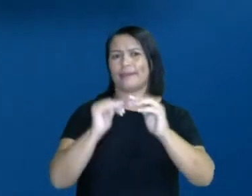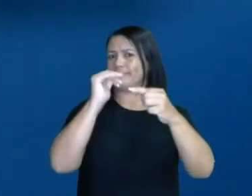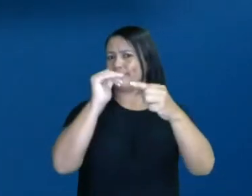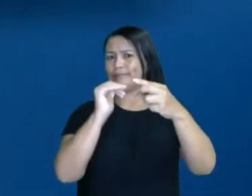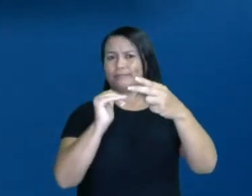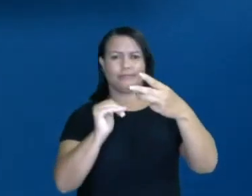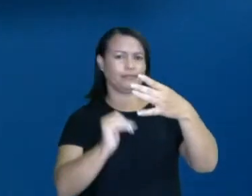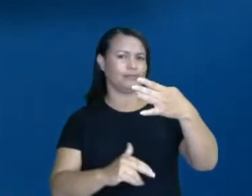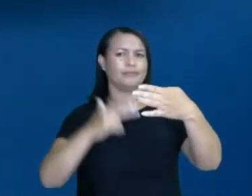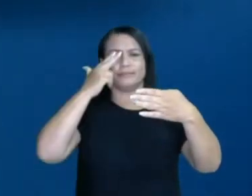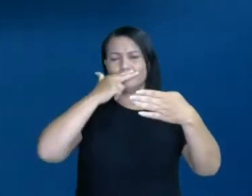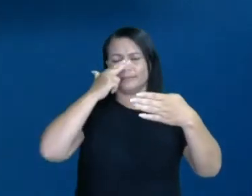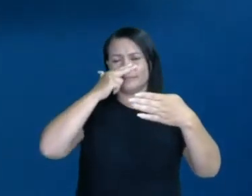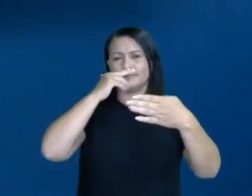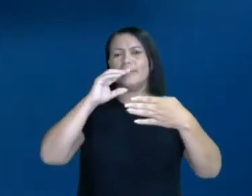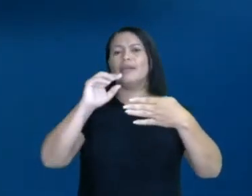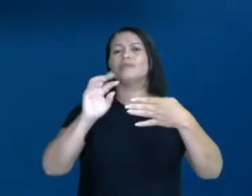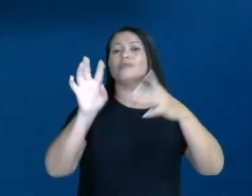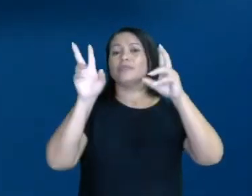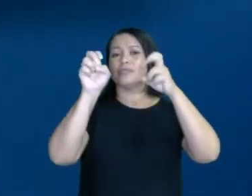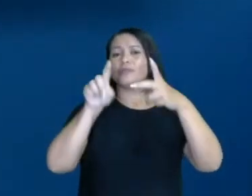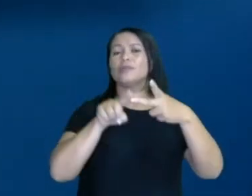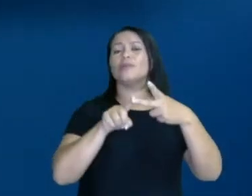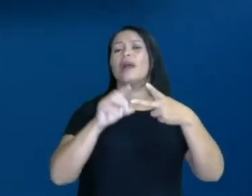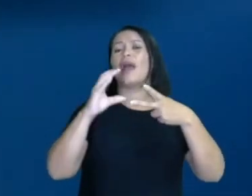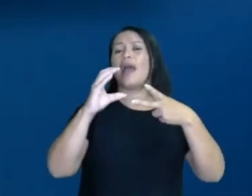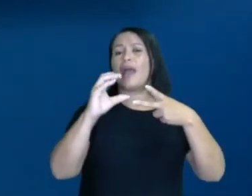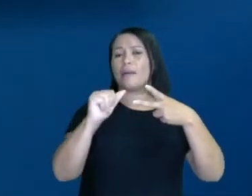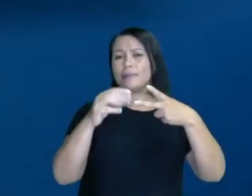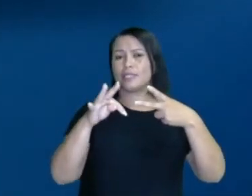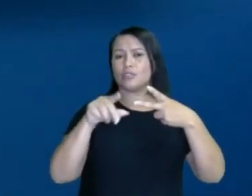sequência. Título, capítulo e artigos.